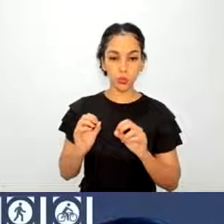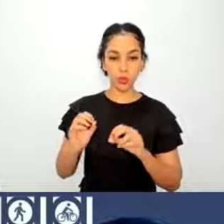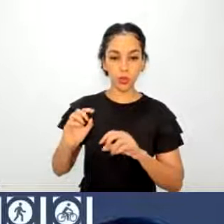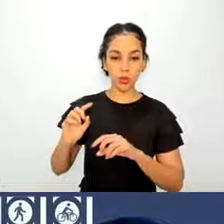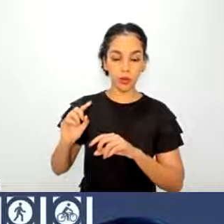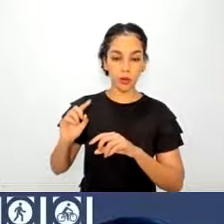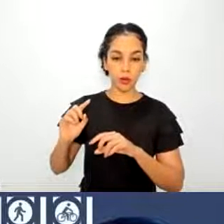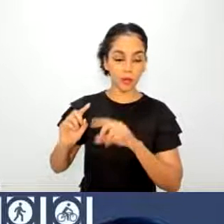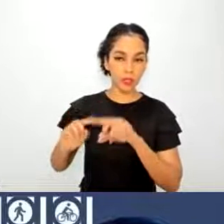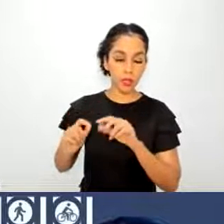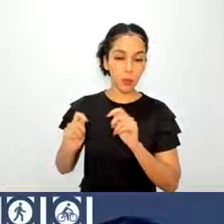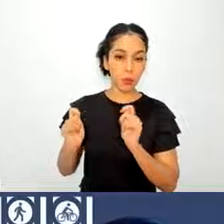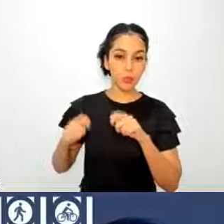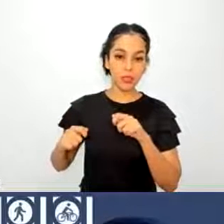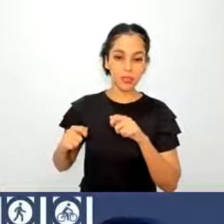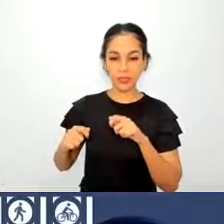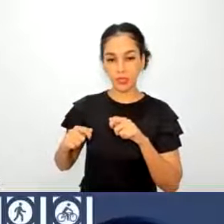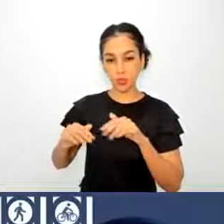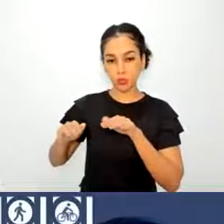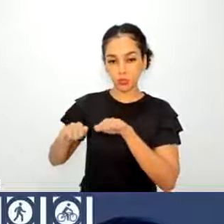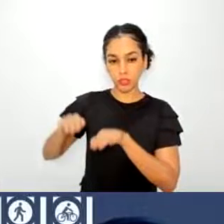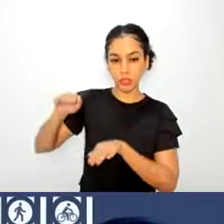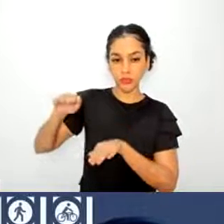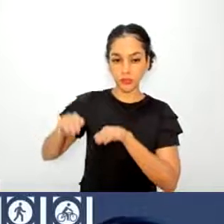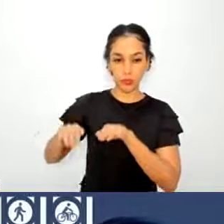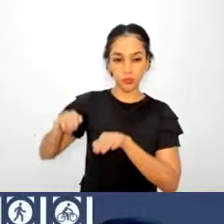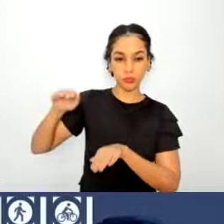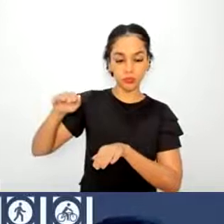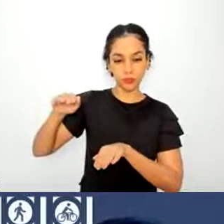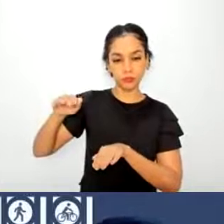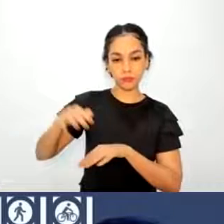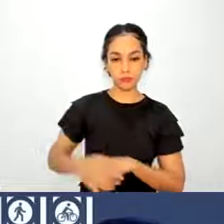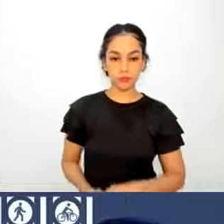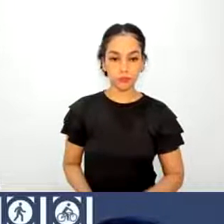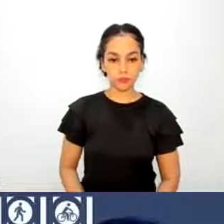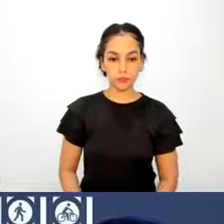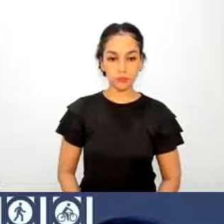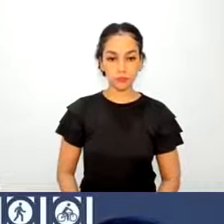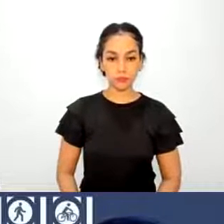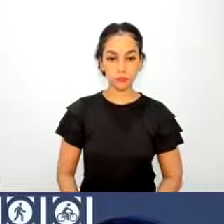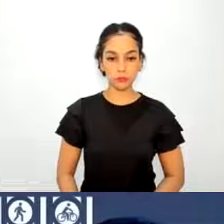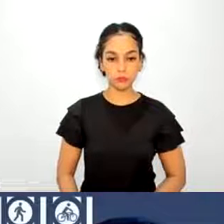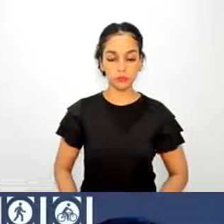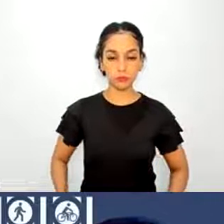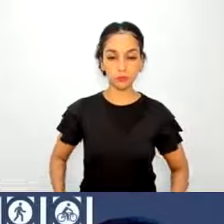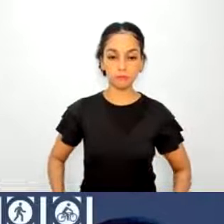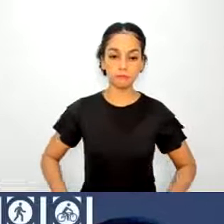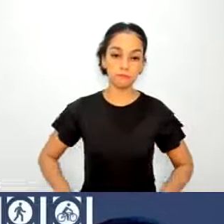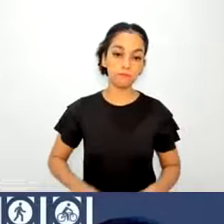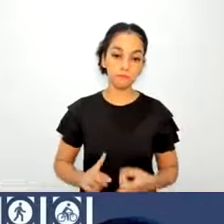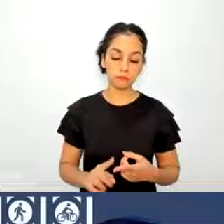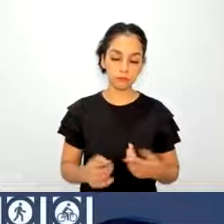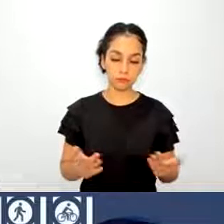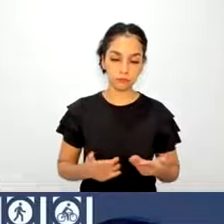esse desnível entre a caixa de rua e a calçada. Inclusive, agora eu estou trabalhando